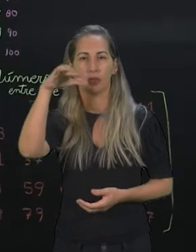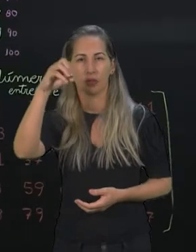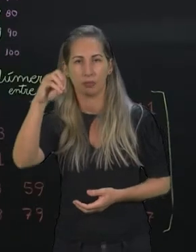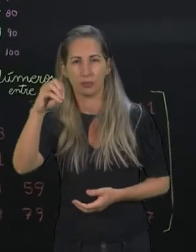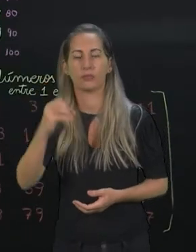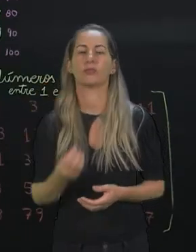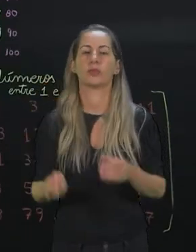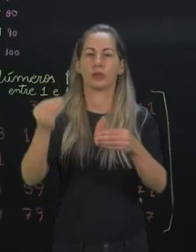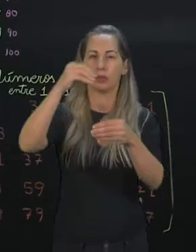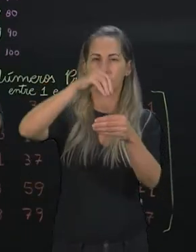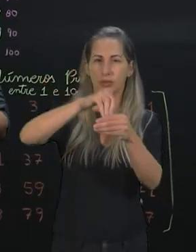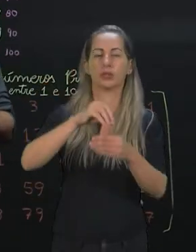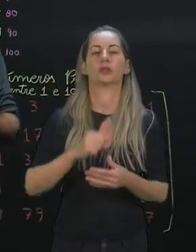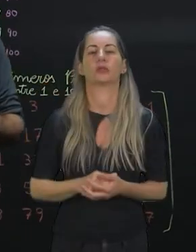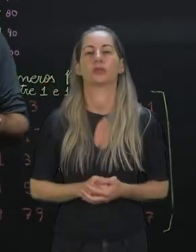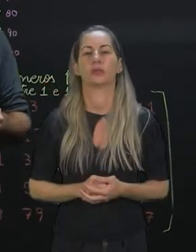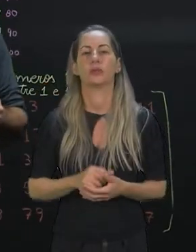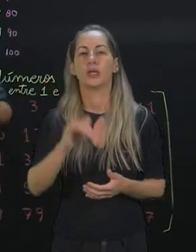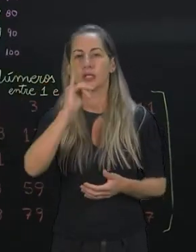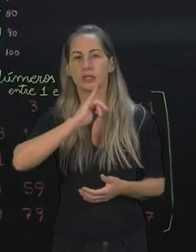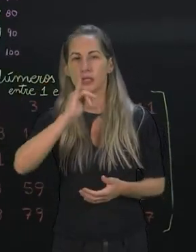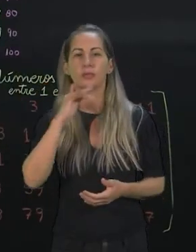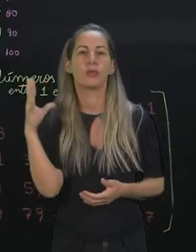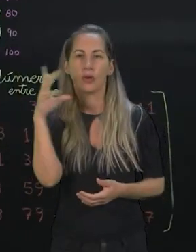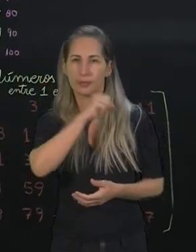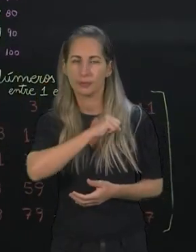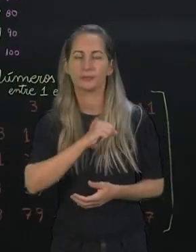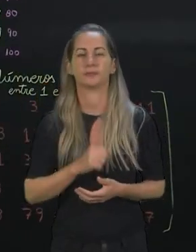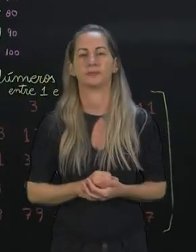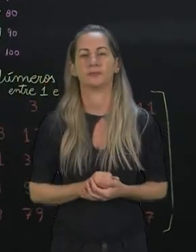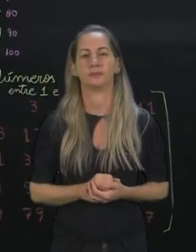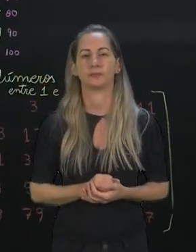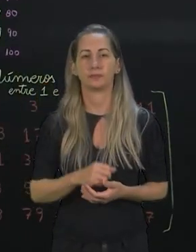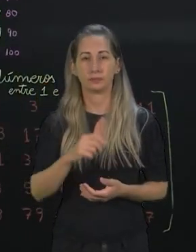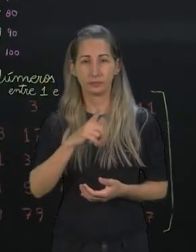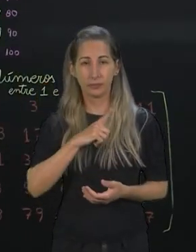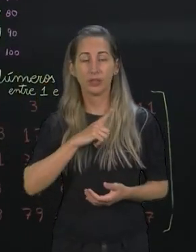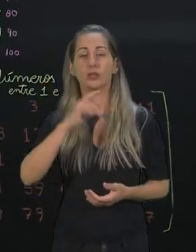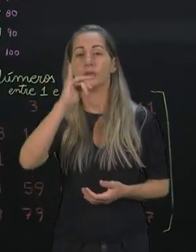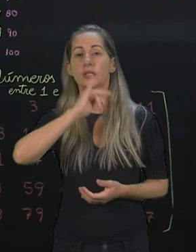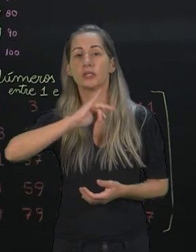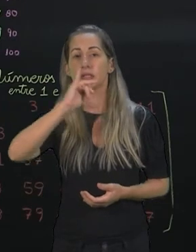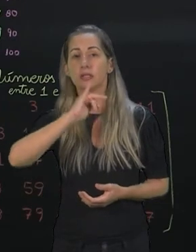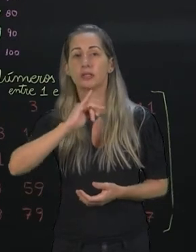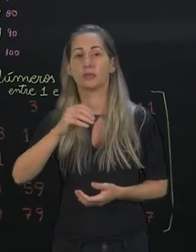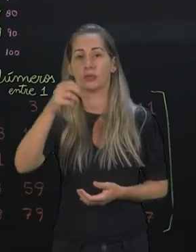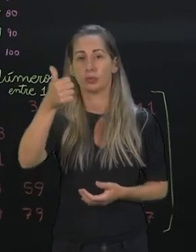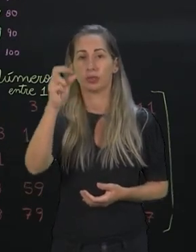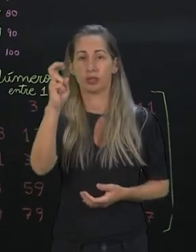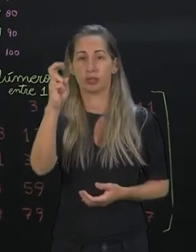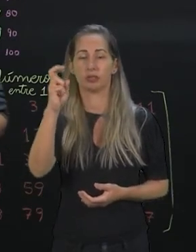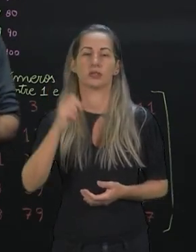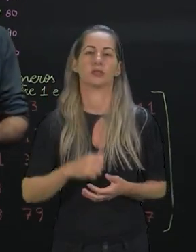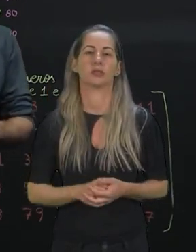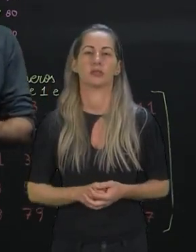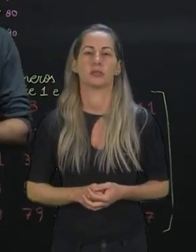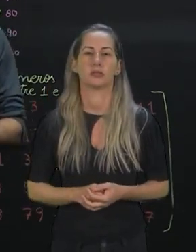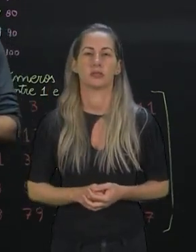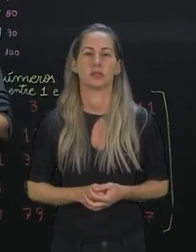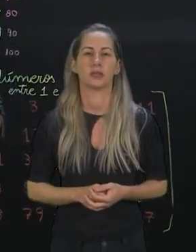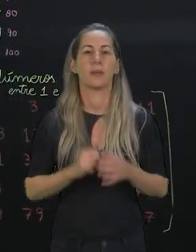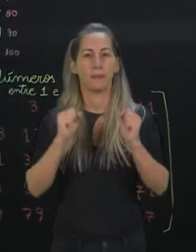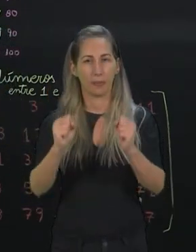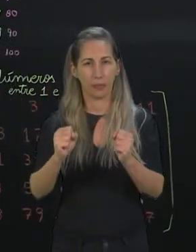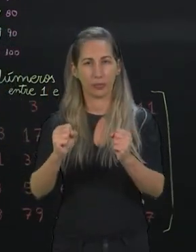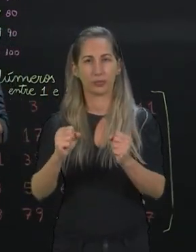sua decomposição. Quer ver um exemplo bem rápido? Olha só. Eu tenho, por exemplo, o número 15. O número 15, ele